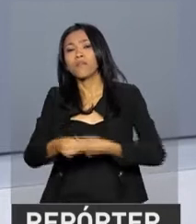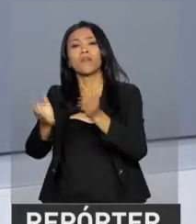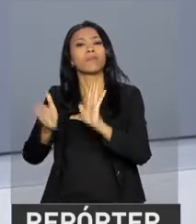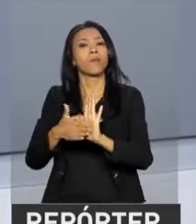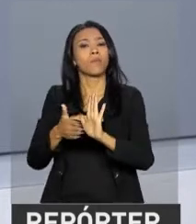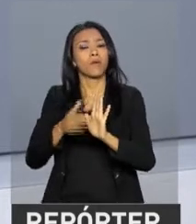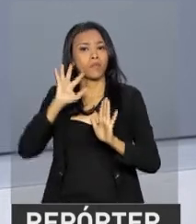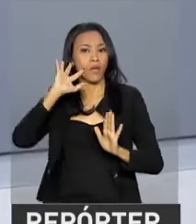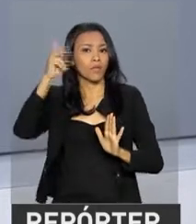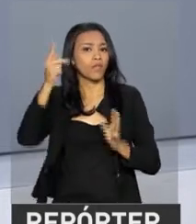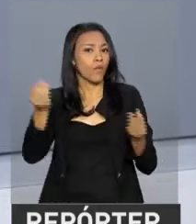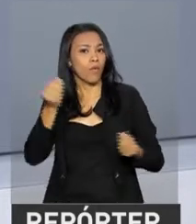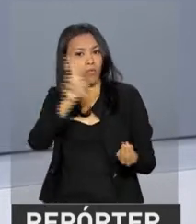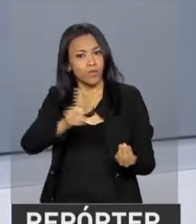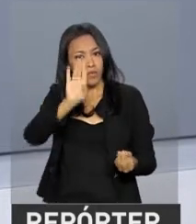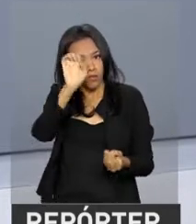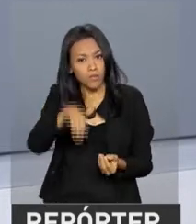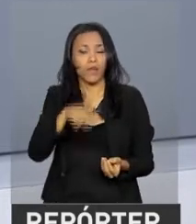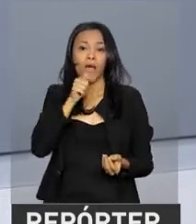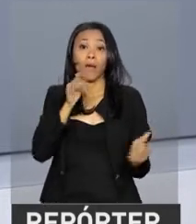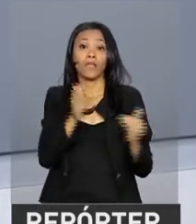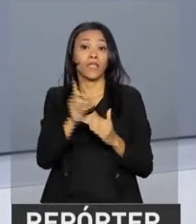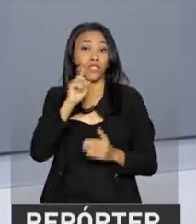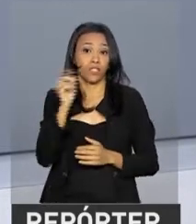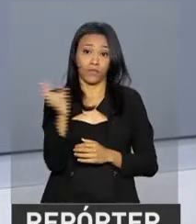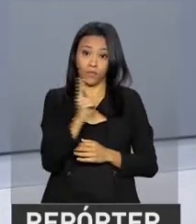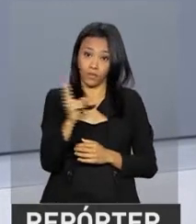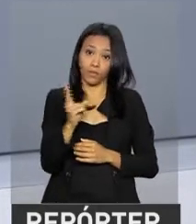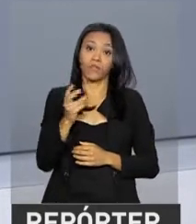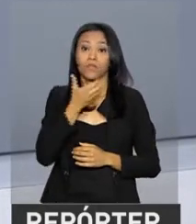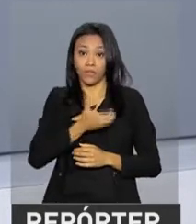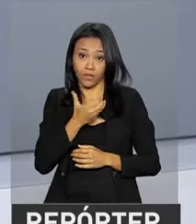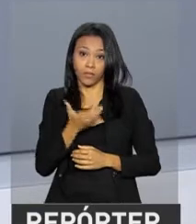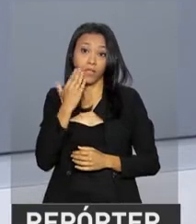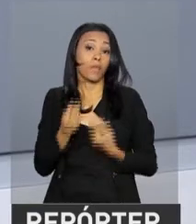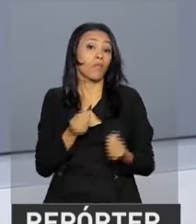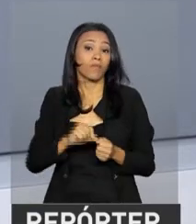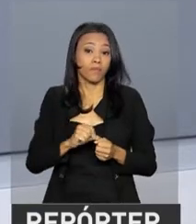soluções sobre o uso da água até o dia 22 de dezembro saiba como fazer